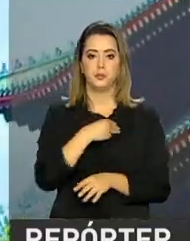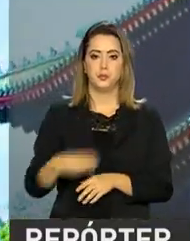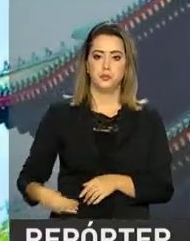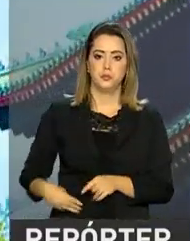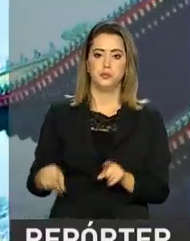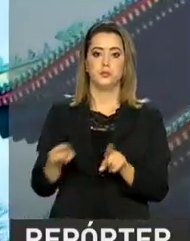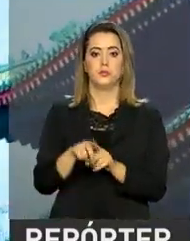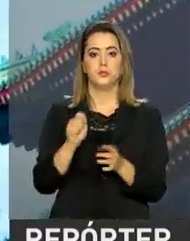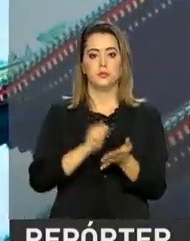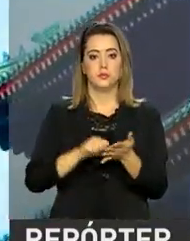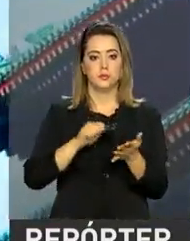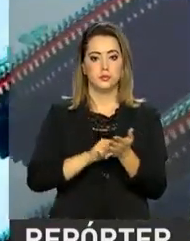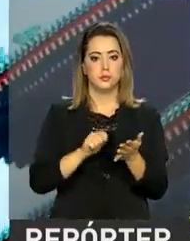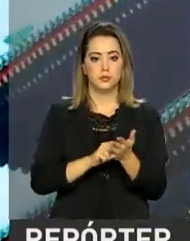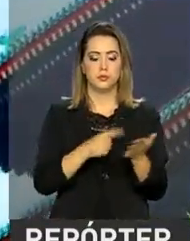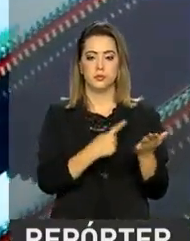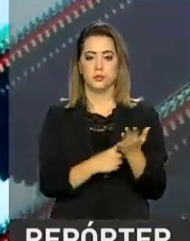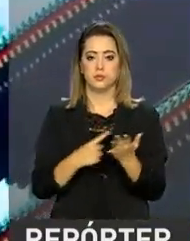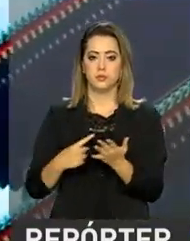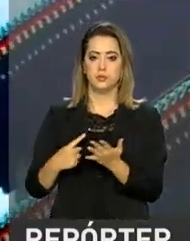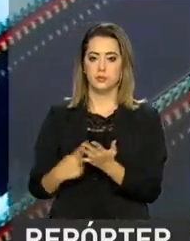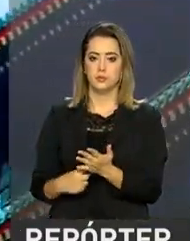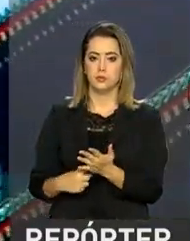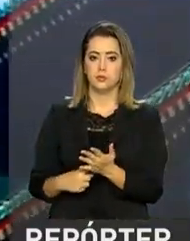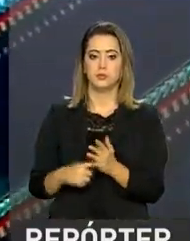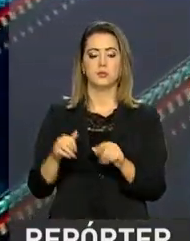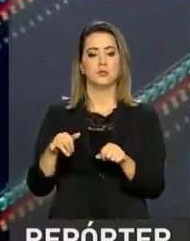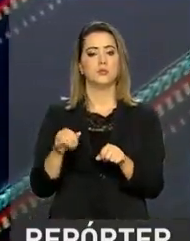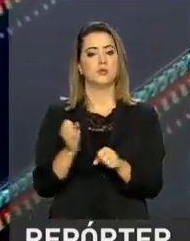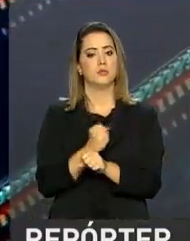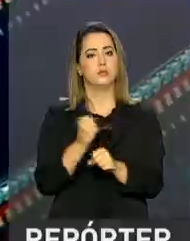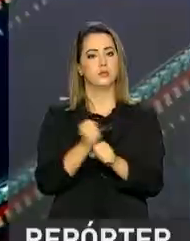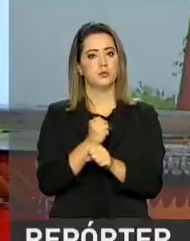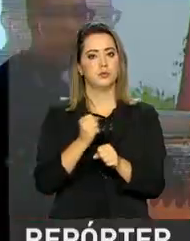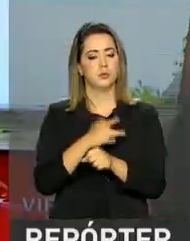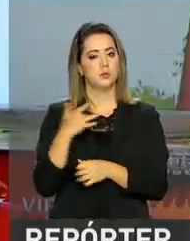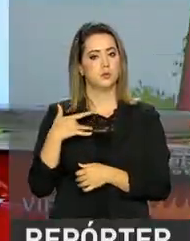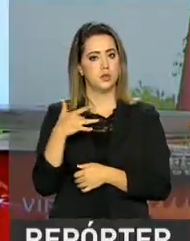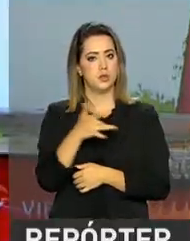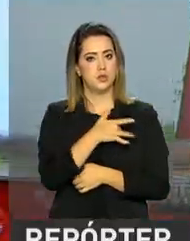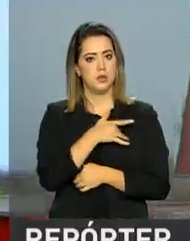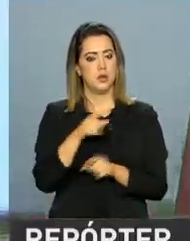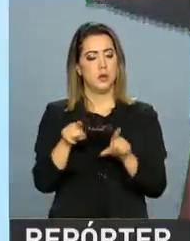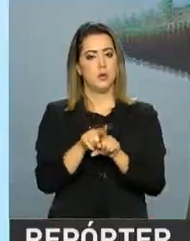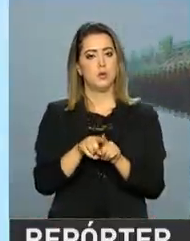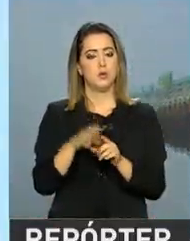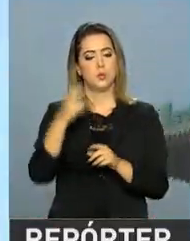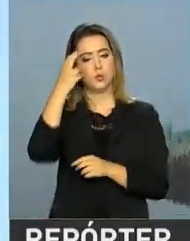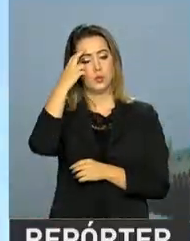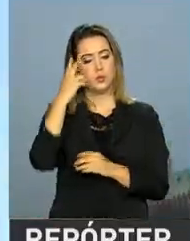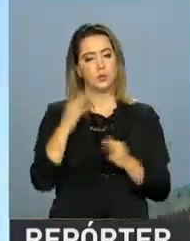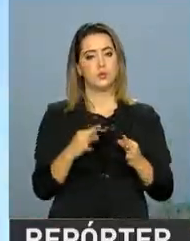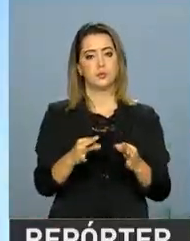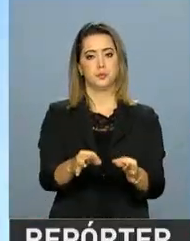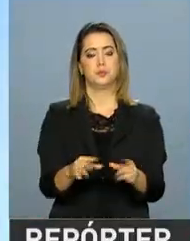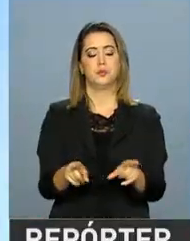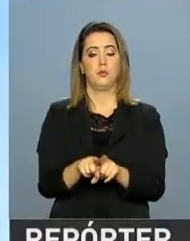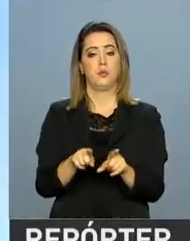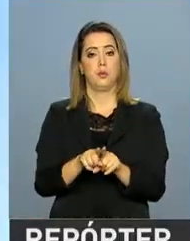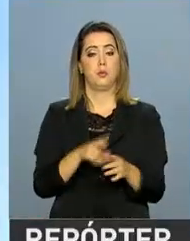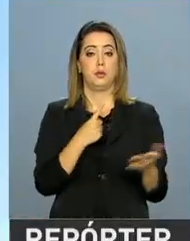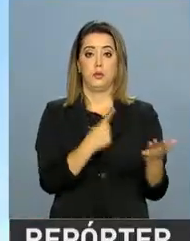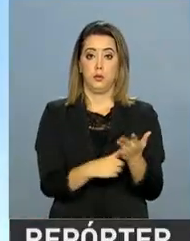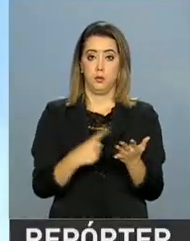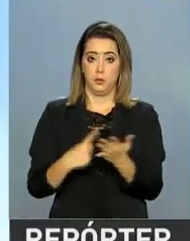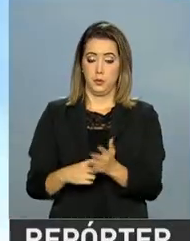ainda a assinatura de acordos em áreas como infraestrutura saúde cultura e tecnologia esse é o tema e também cumpre